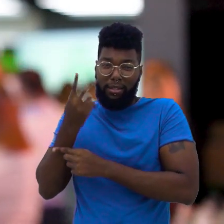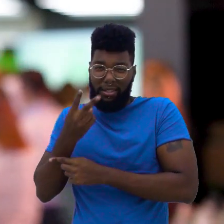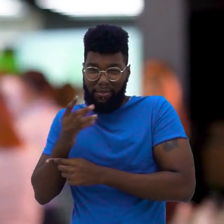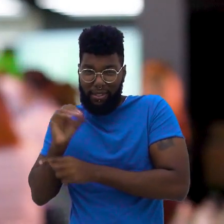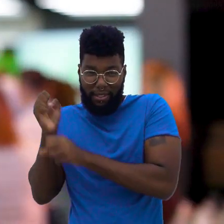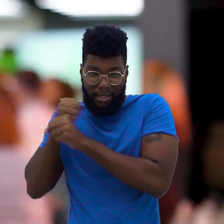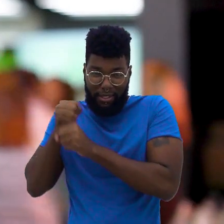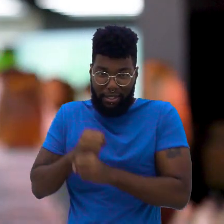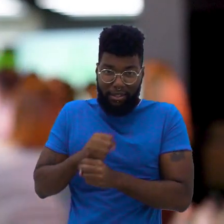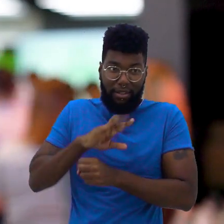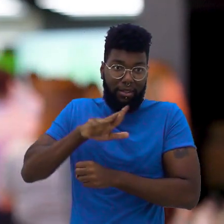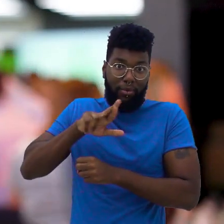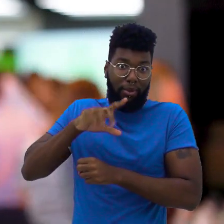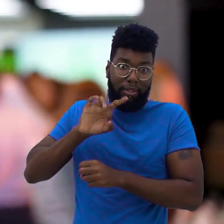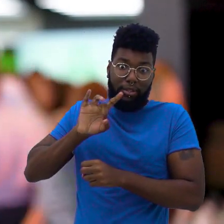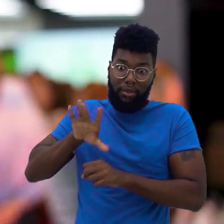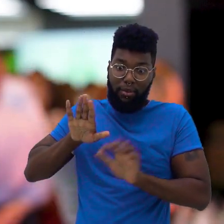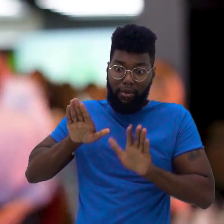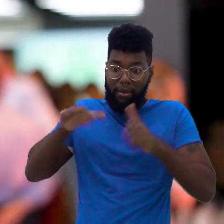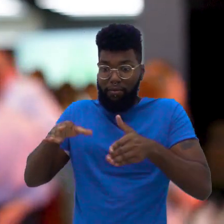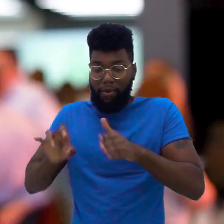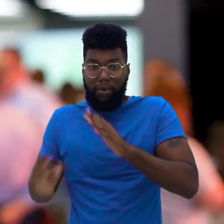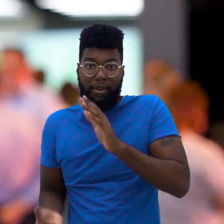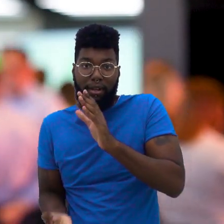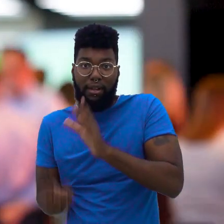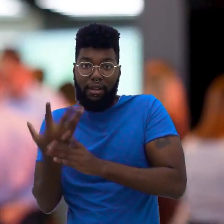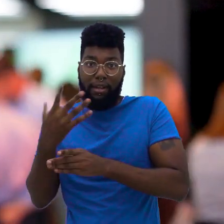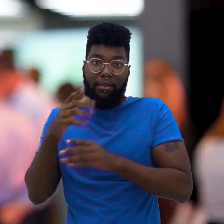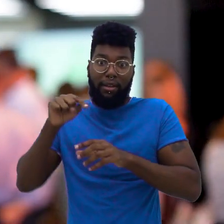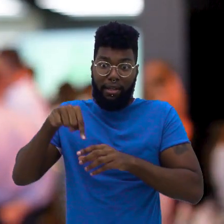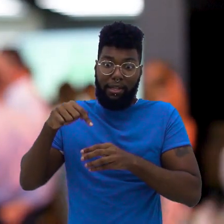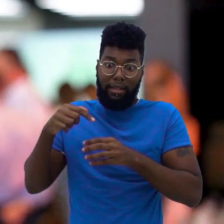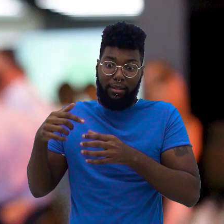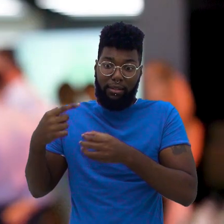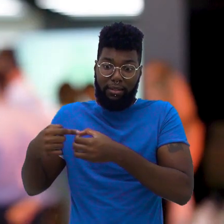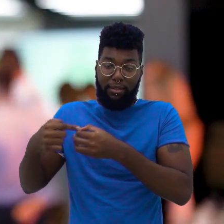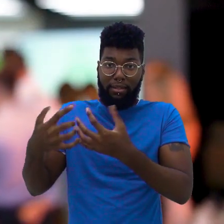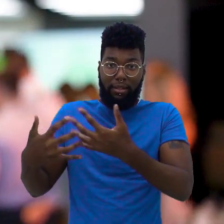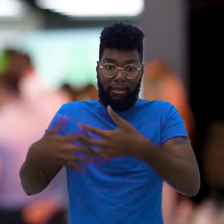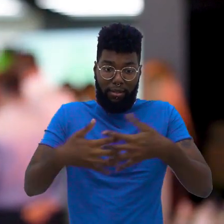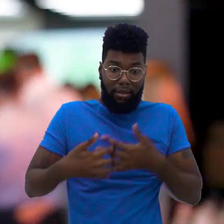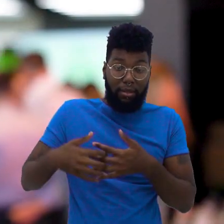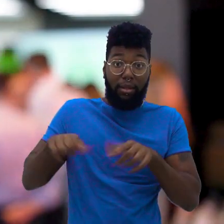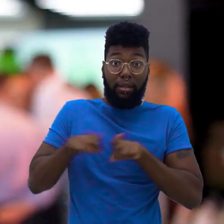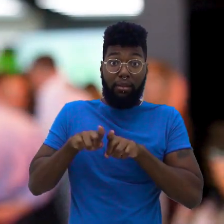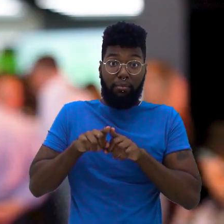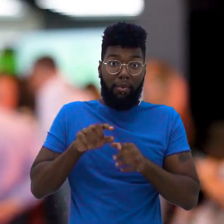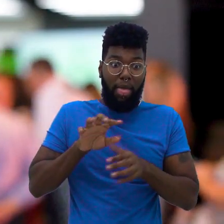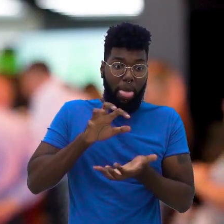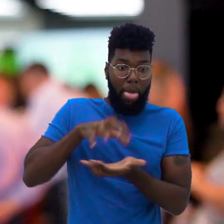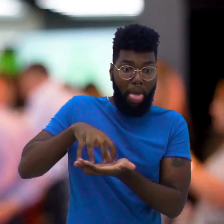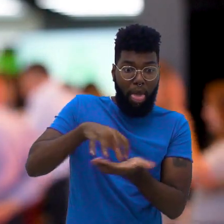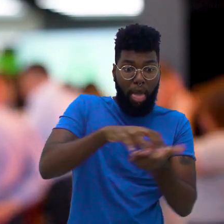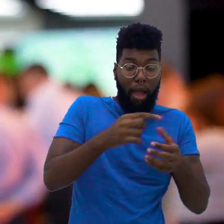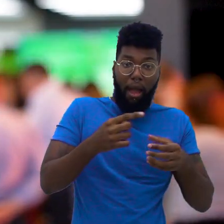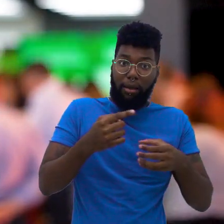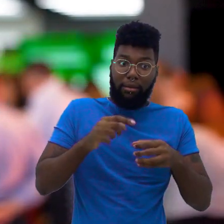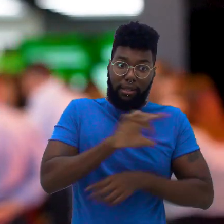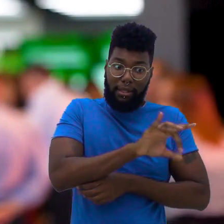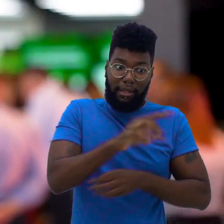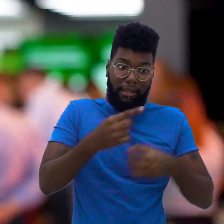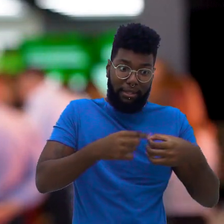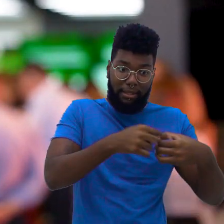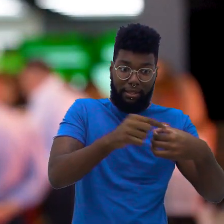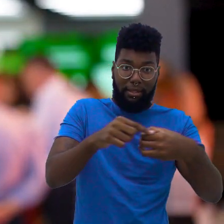só daquilo que nasceu e aconteceu durante todo esse período em Nova Petrópolis, mas cada localidade em que a cooperativa se